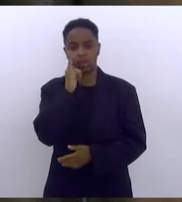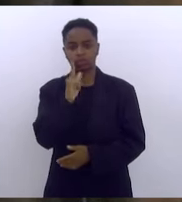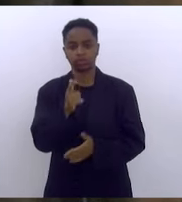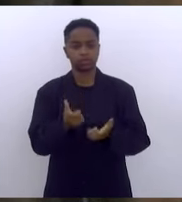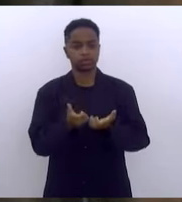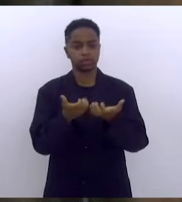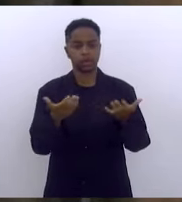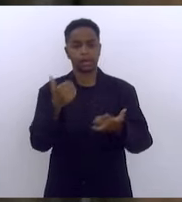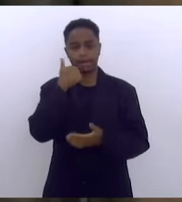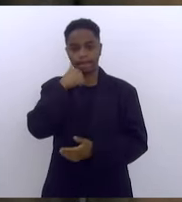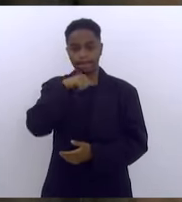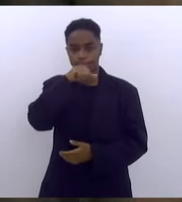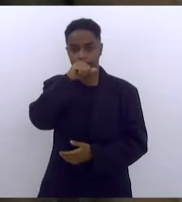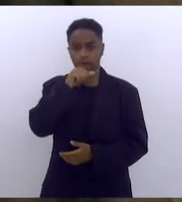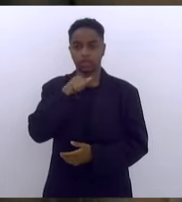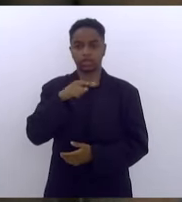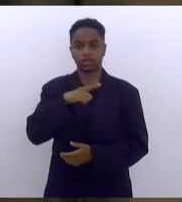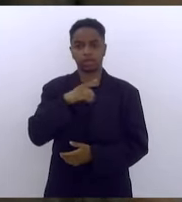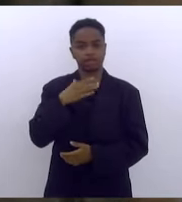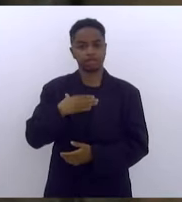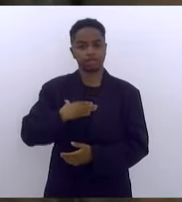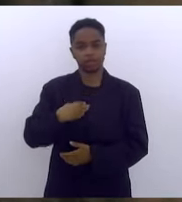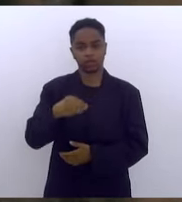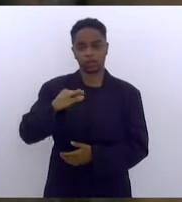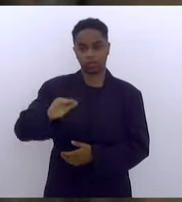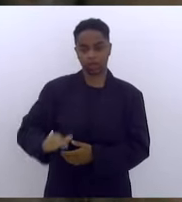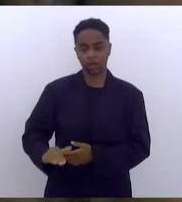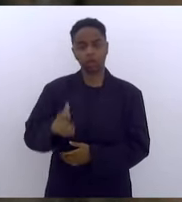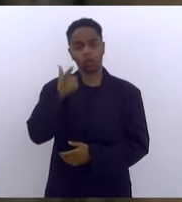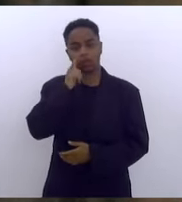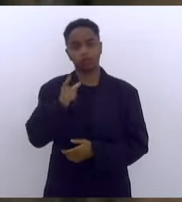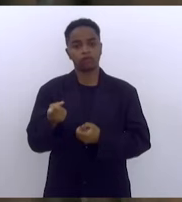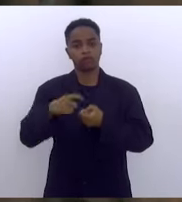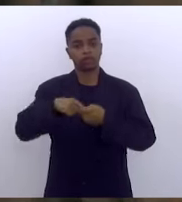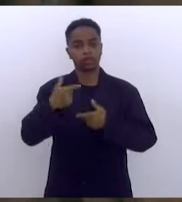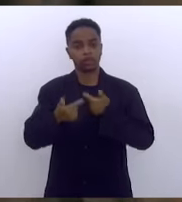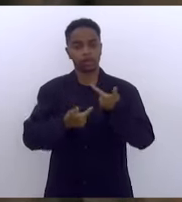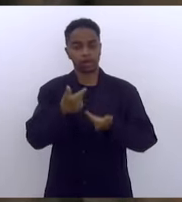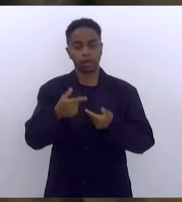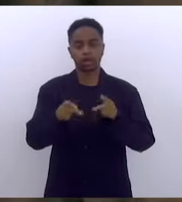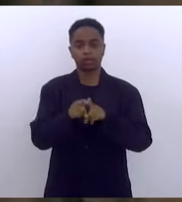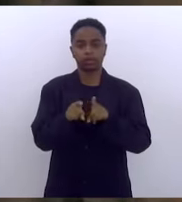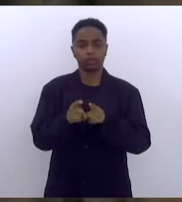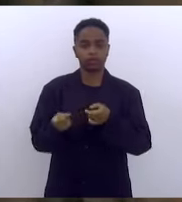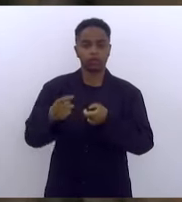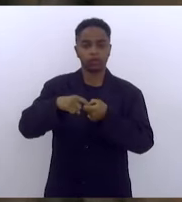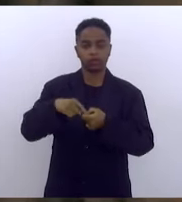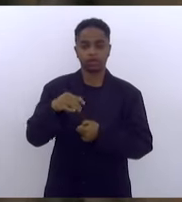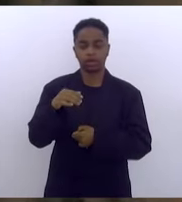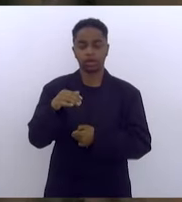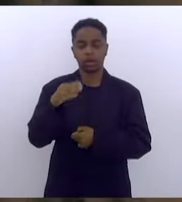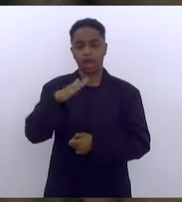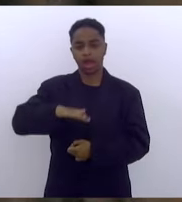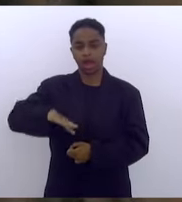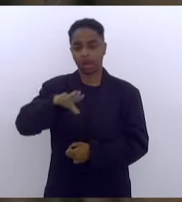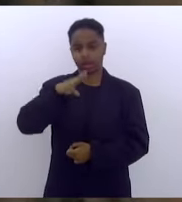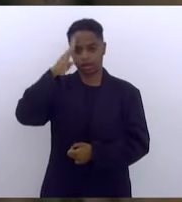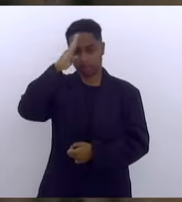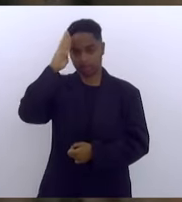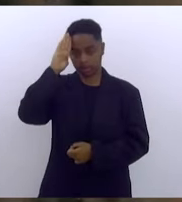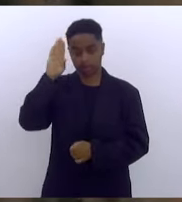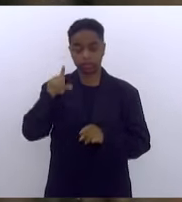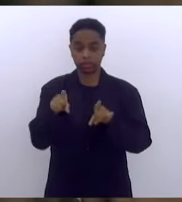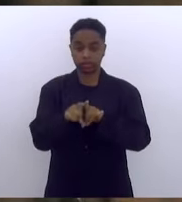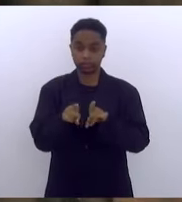mães de filhos na primeira infância a possibilidade de retomar as suas atividades acadêmicas, as suas atividades profissionais, e a gente ter